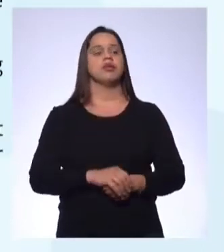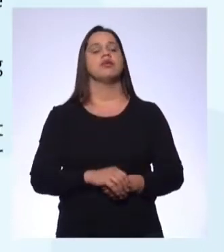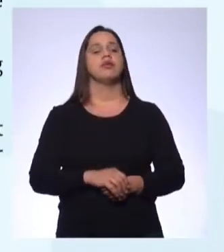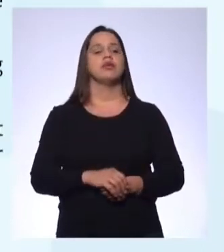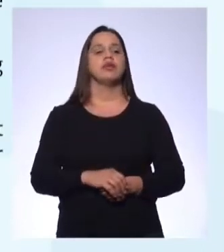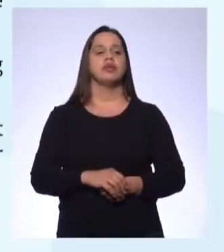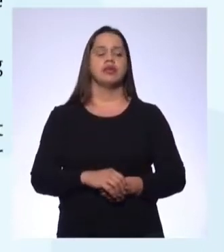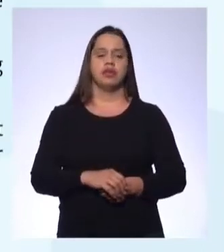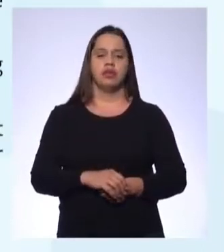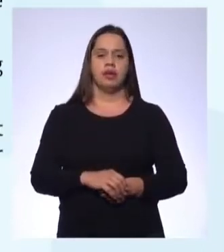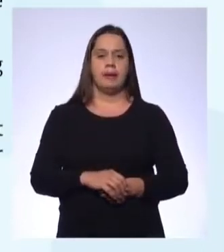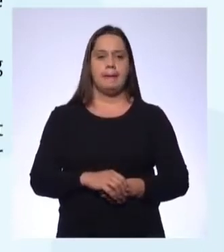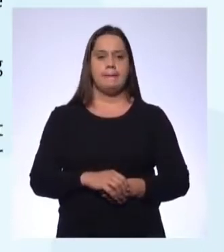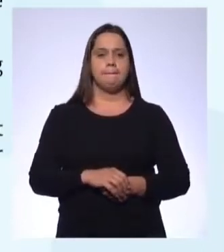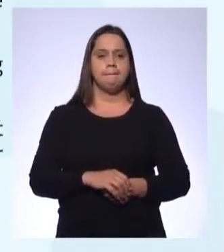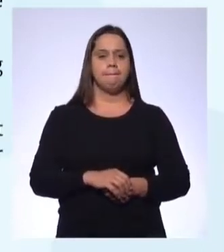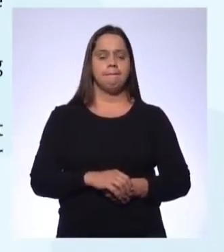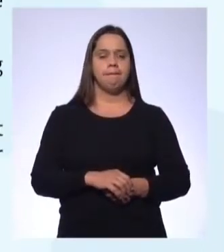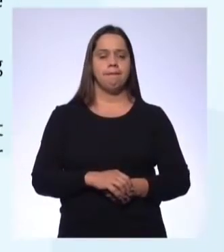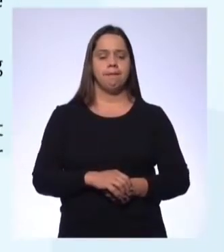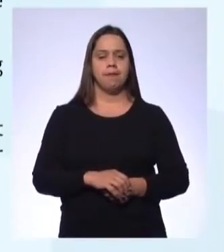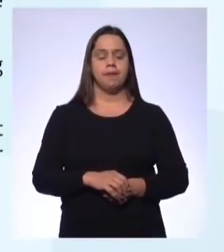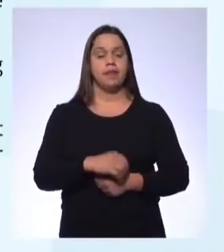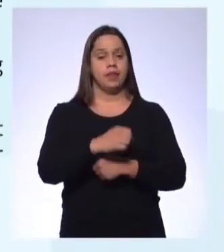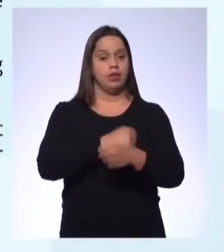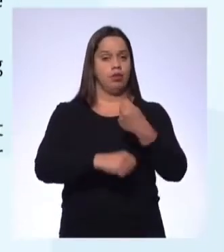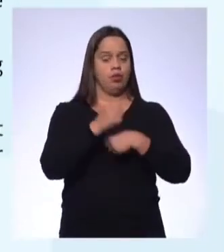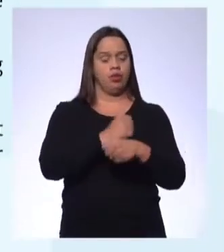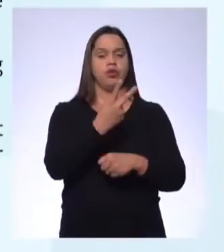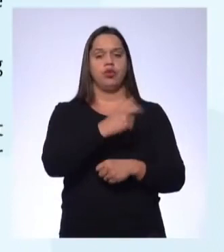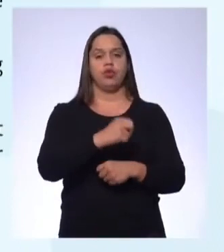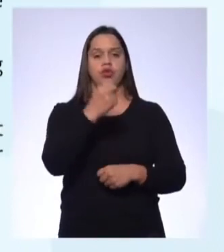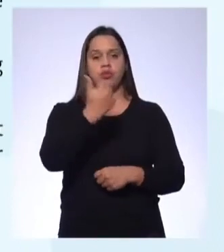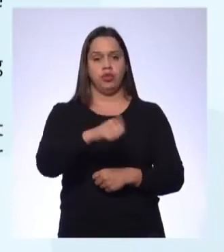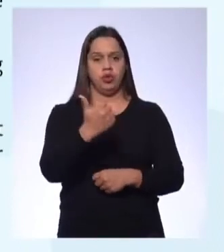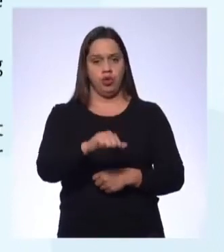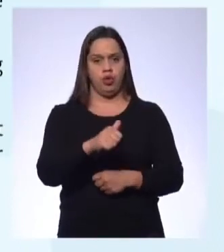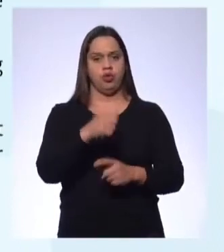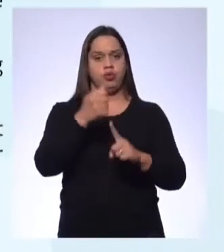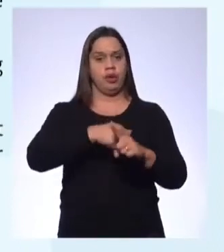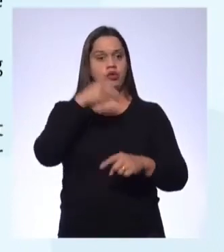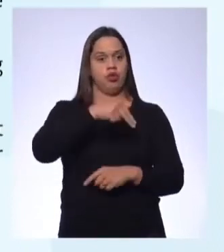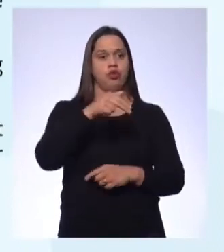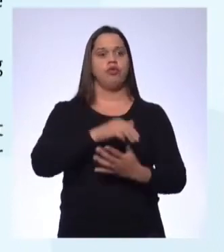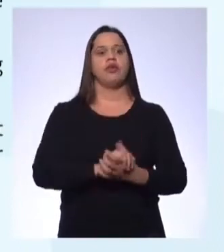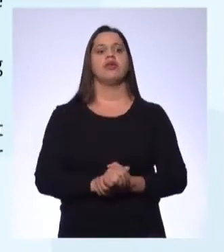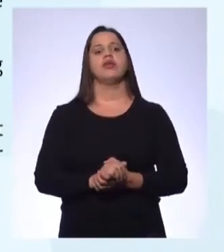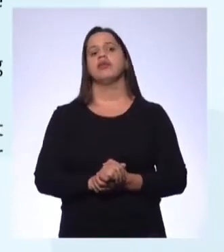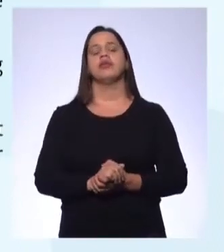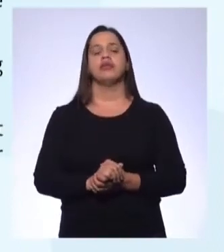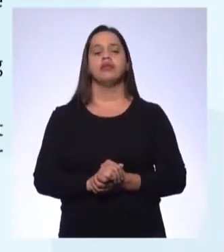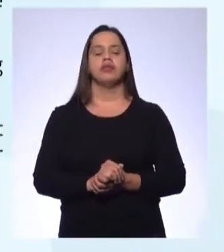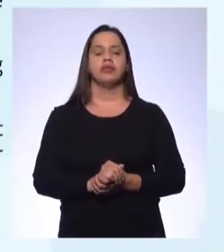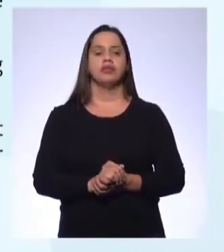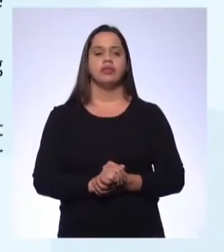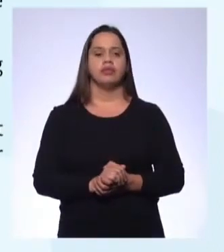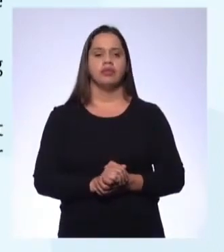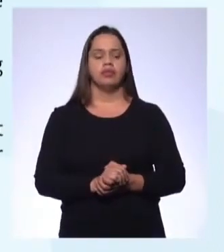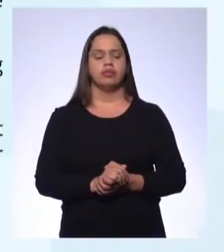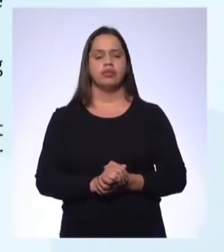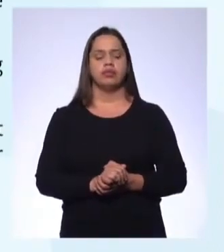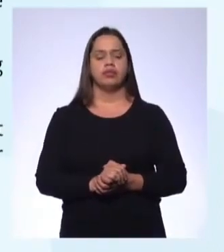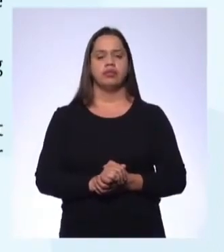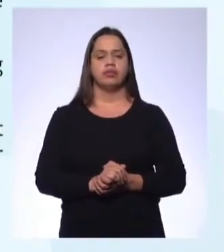November 2011, em novembro de 2011, landslide happened in Rio de Janeiro